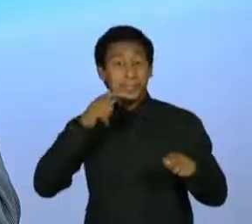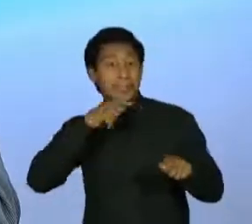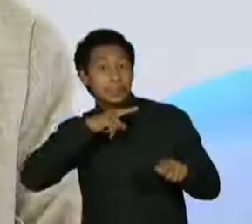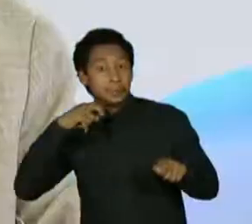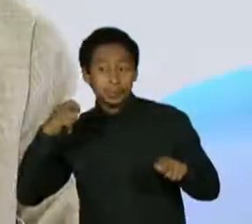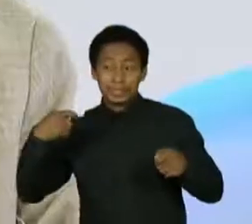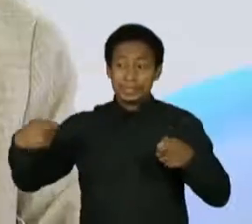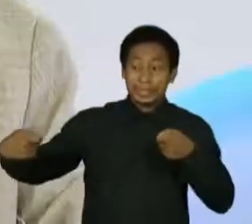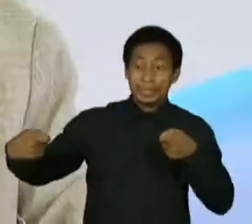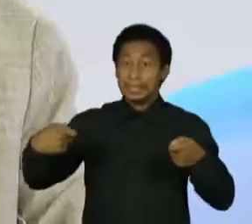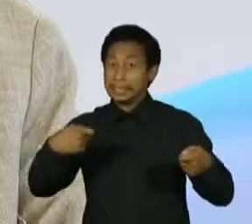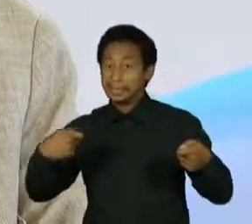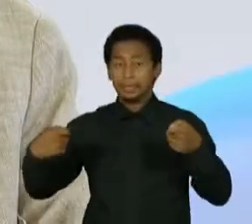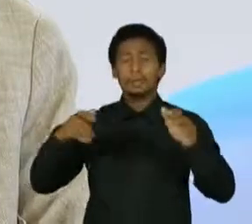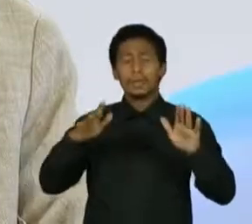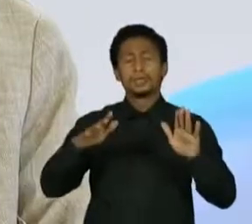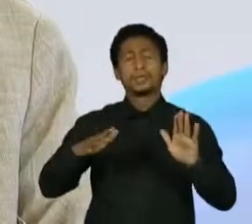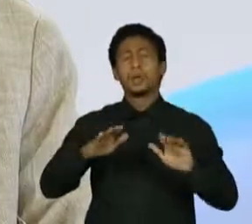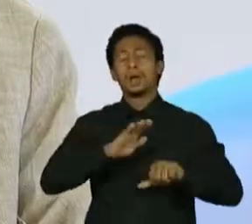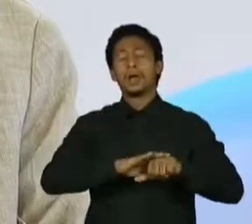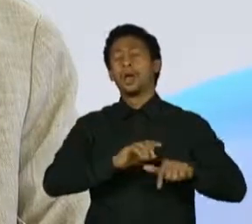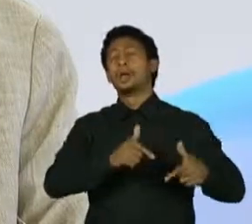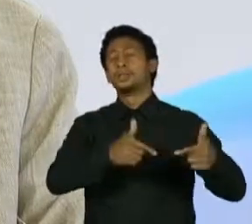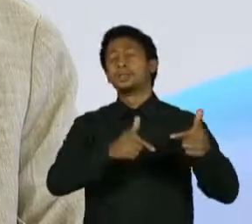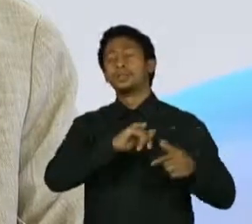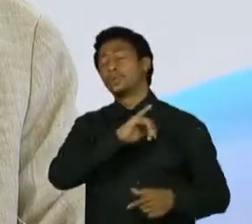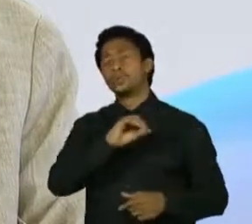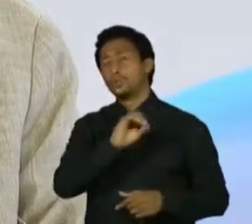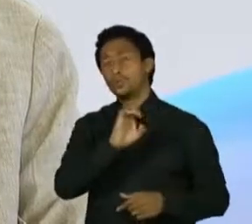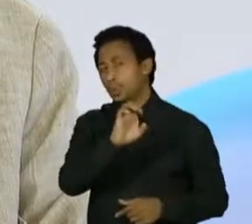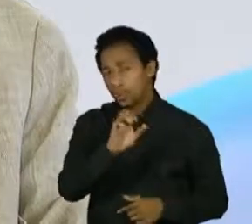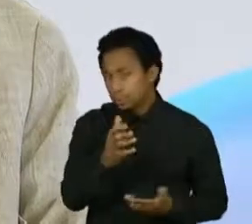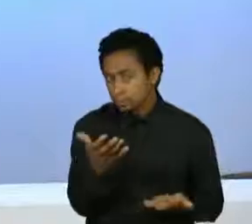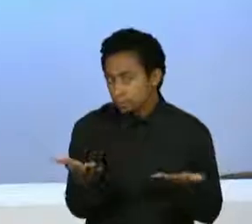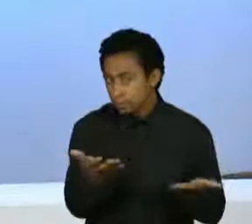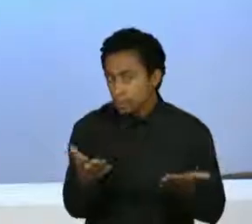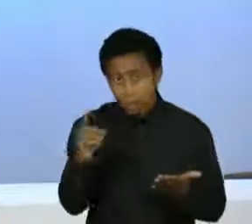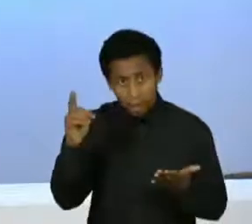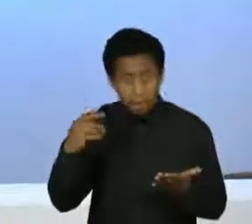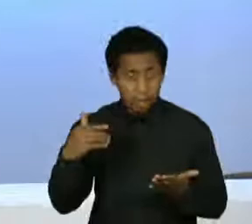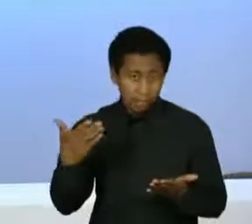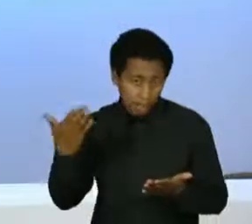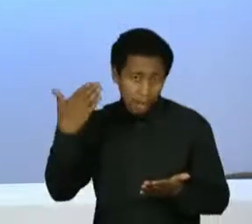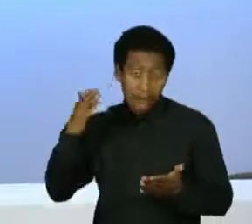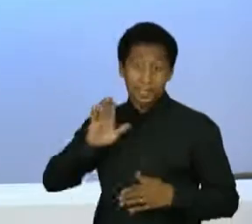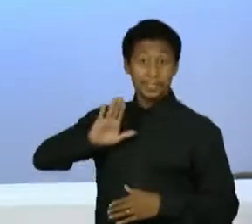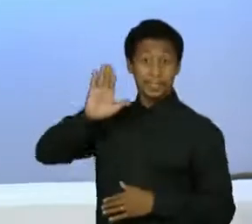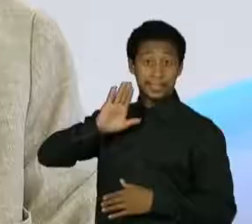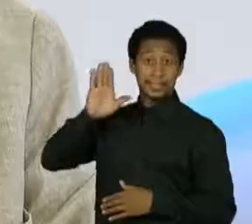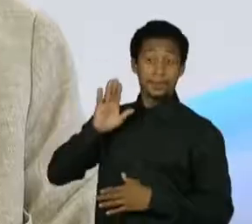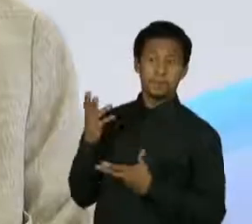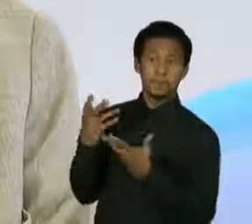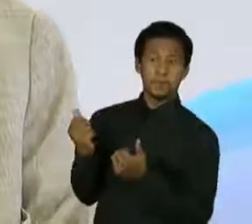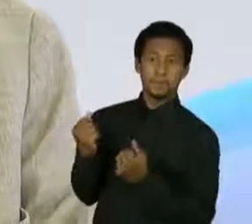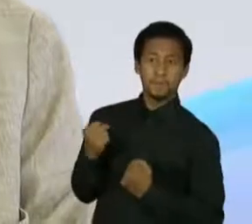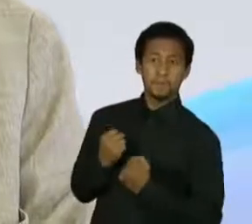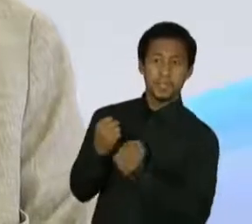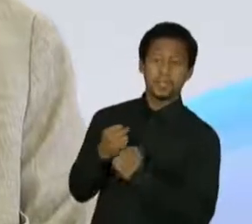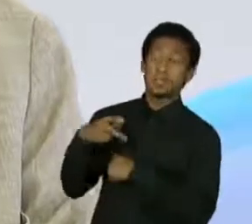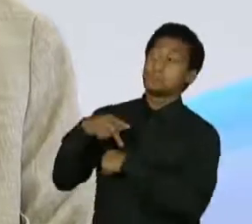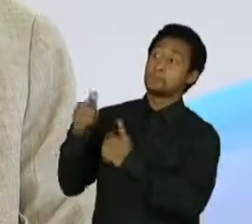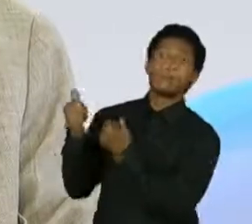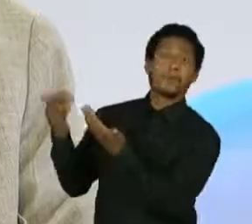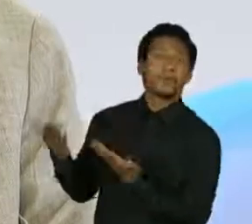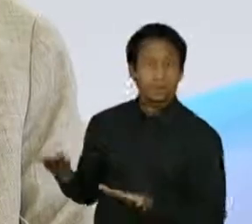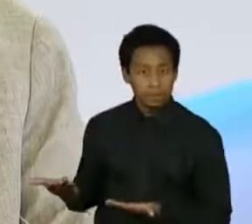baile neste momento Lembrando que ele foi um candidato que se vendeu com um especialista em política externa e o achou